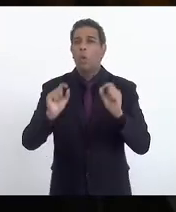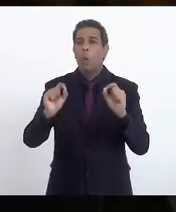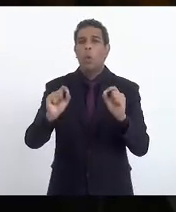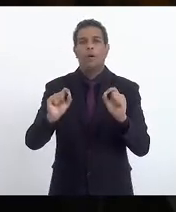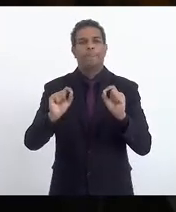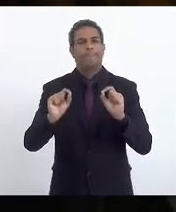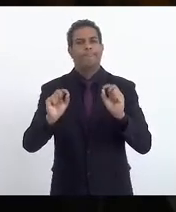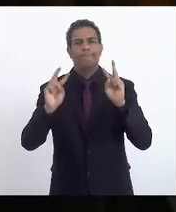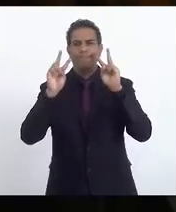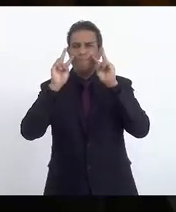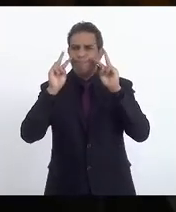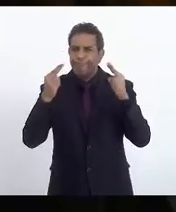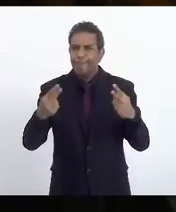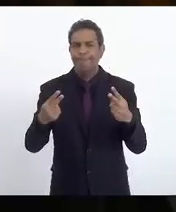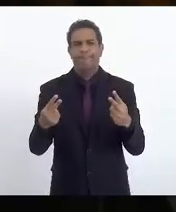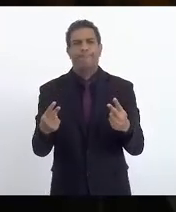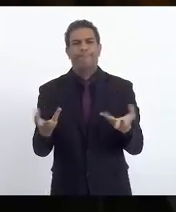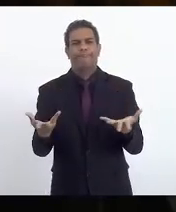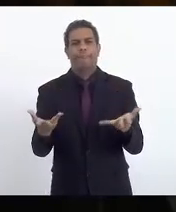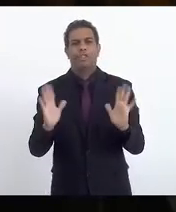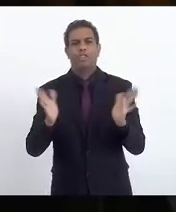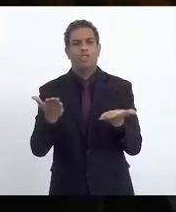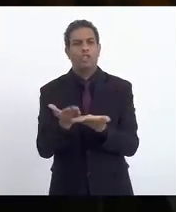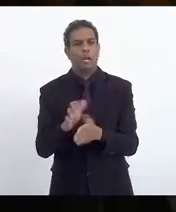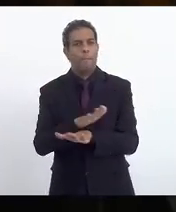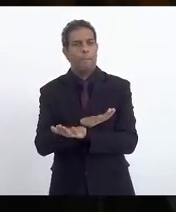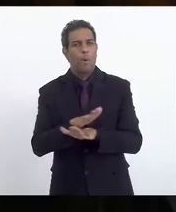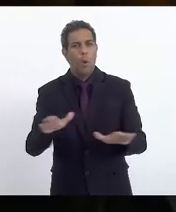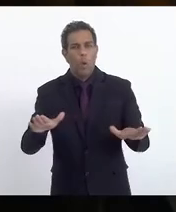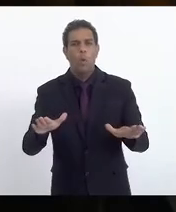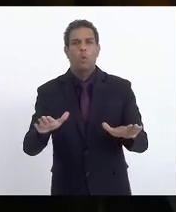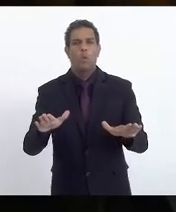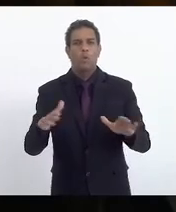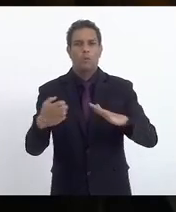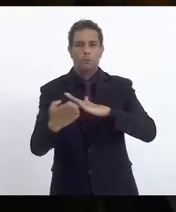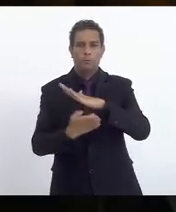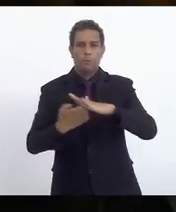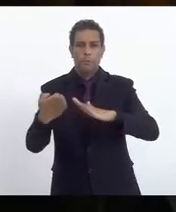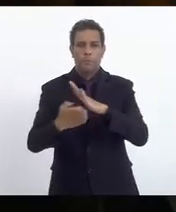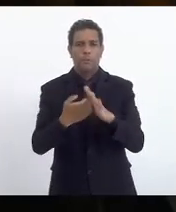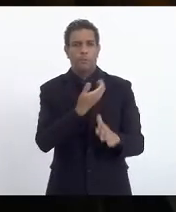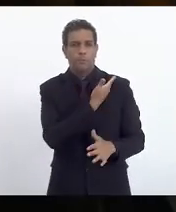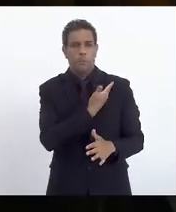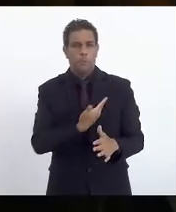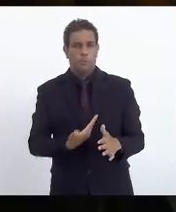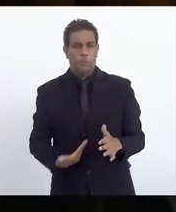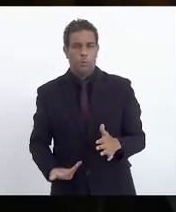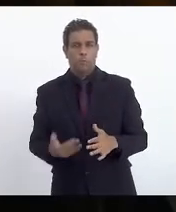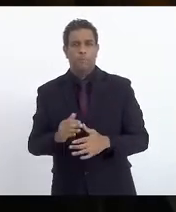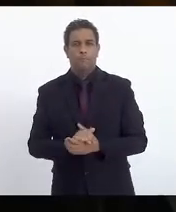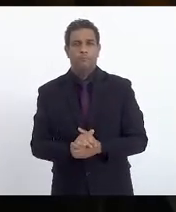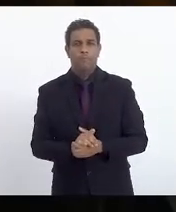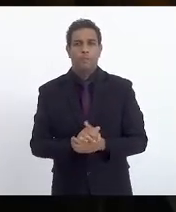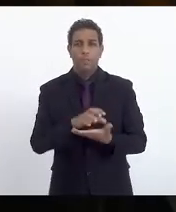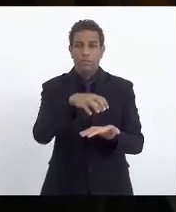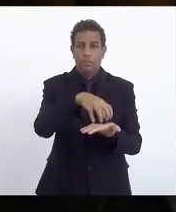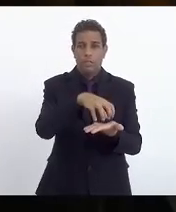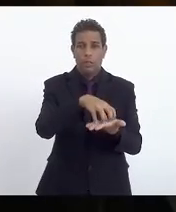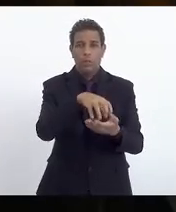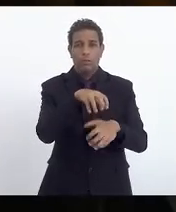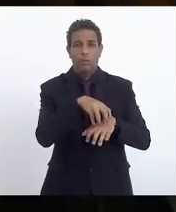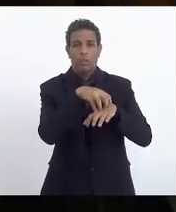então é extinta a empresa pública Estadual do setor